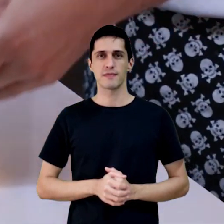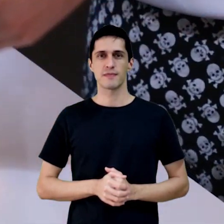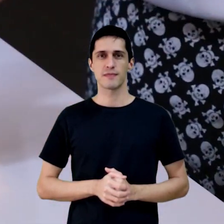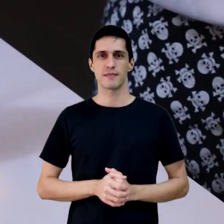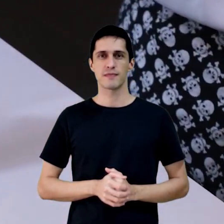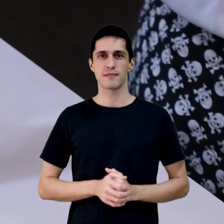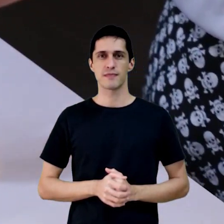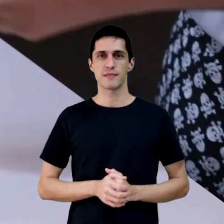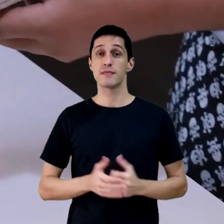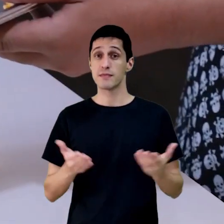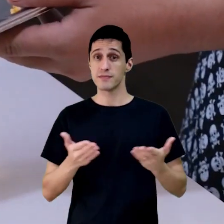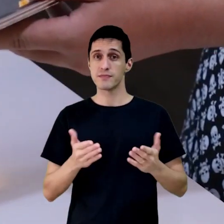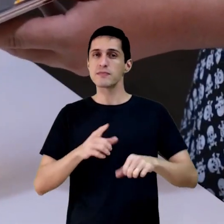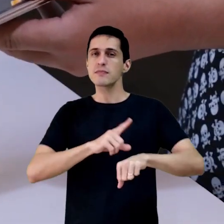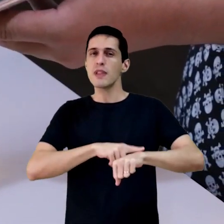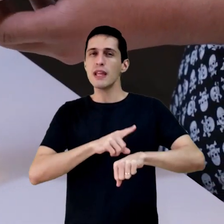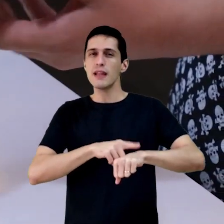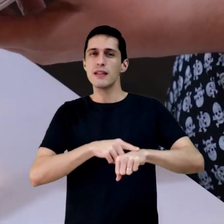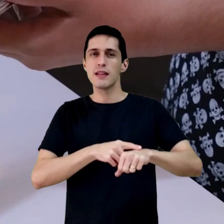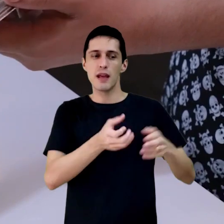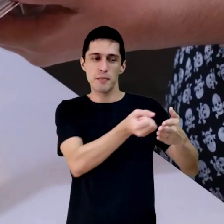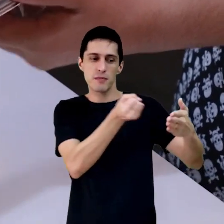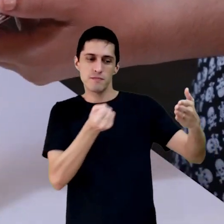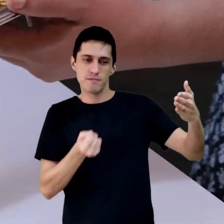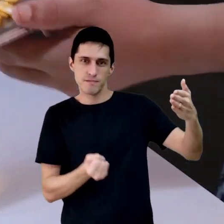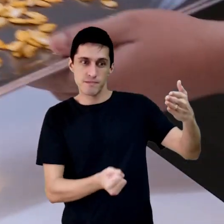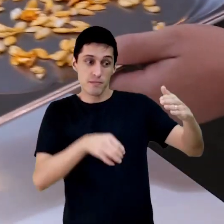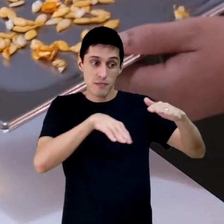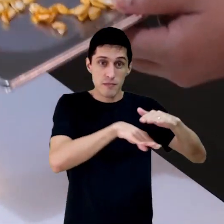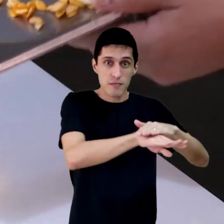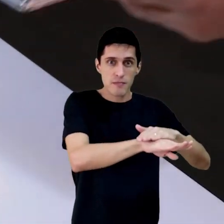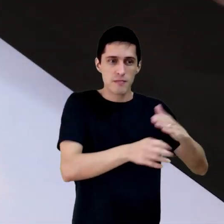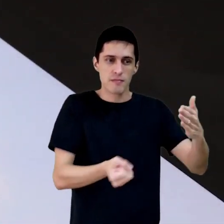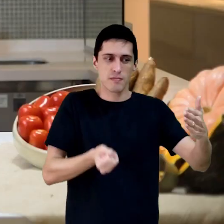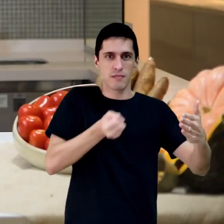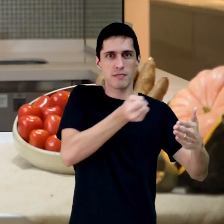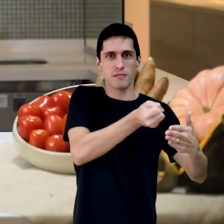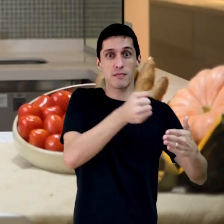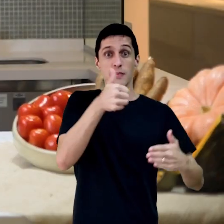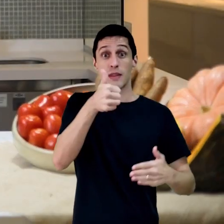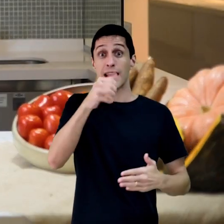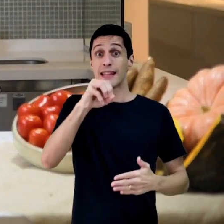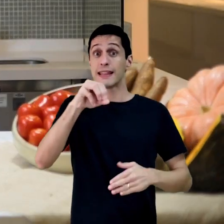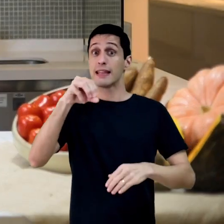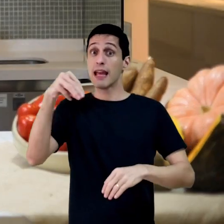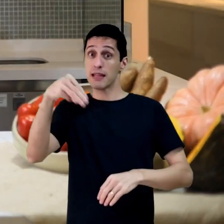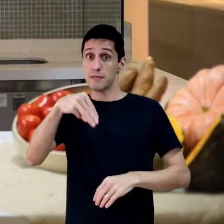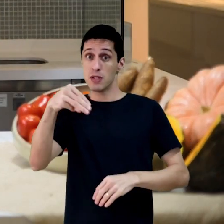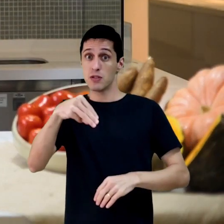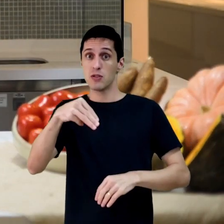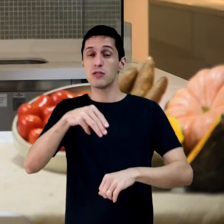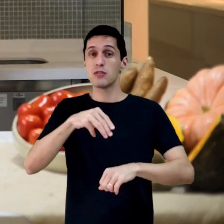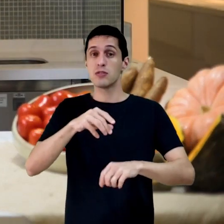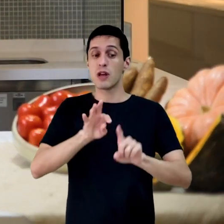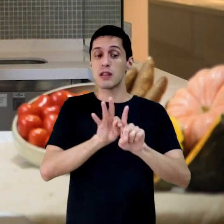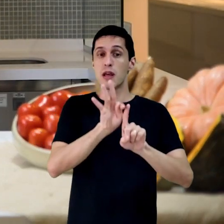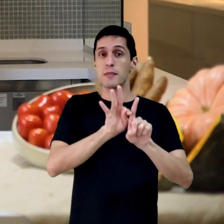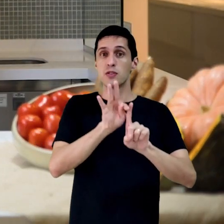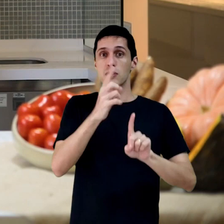E aqui 10 minutos de forno a 180 graus. A gente já volta a trabalhar com as nossas sementes.